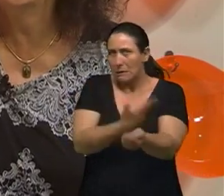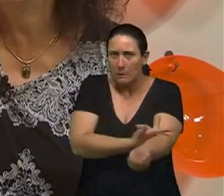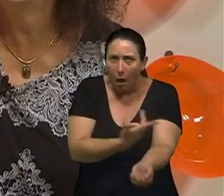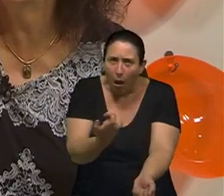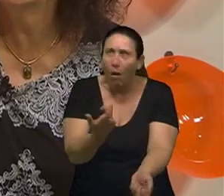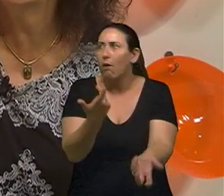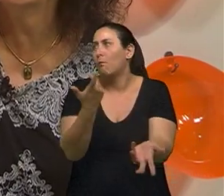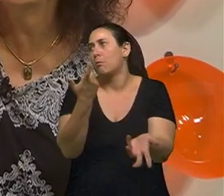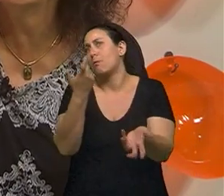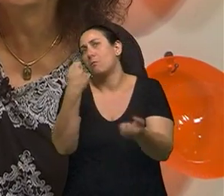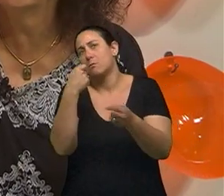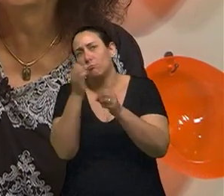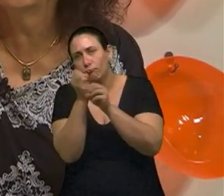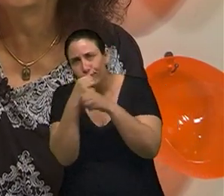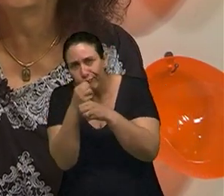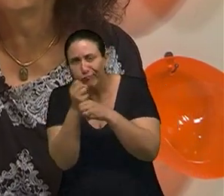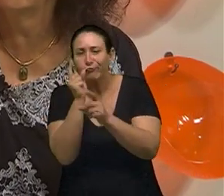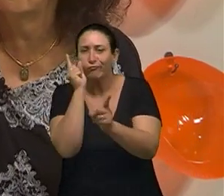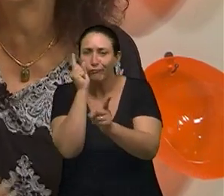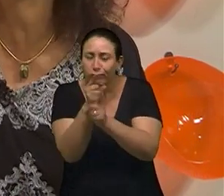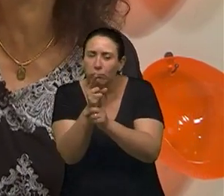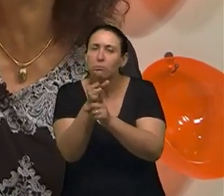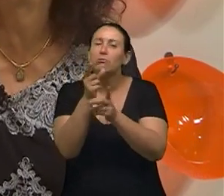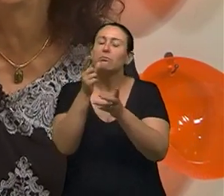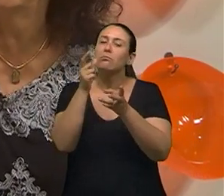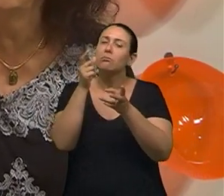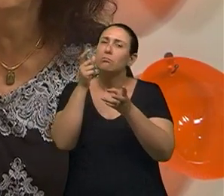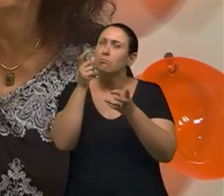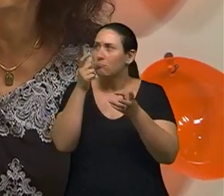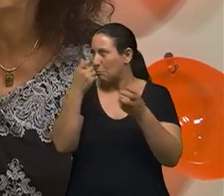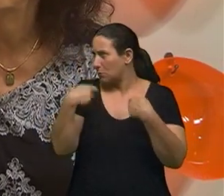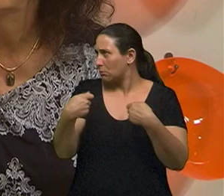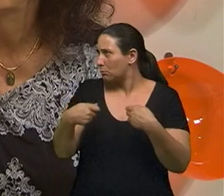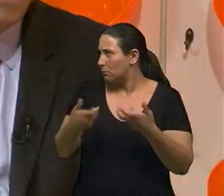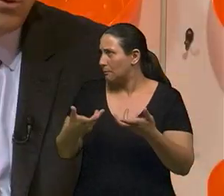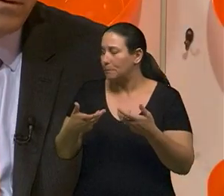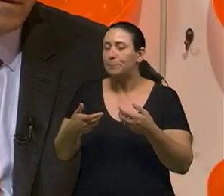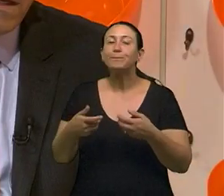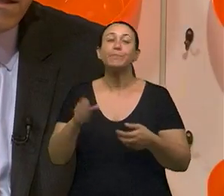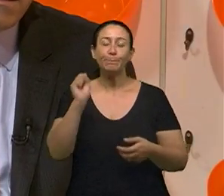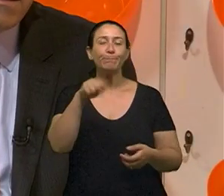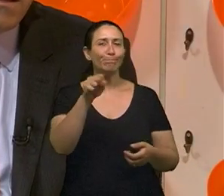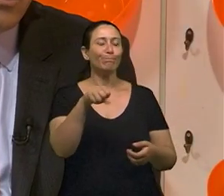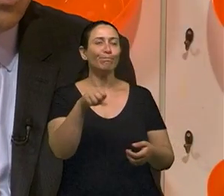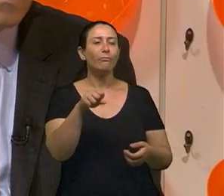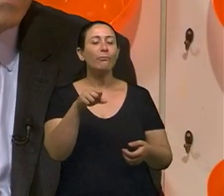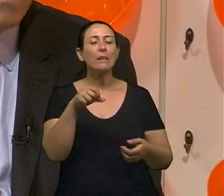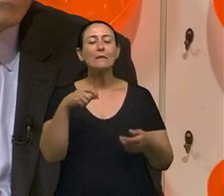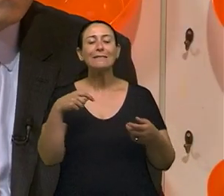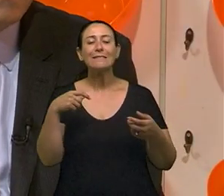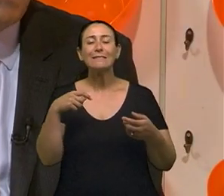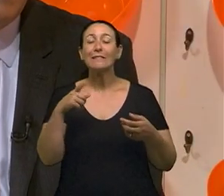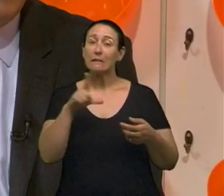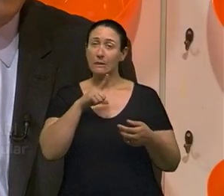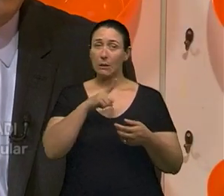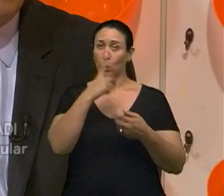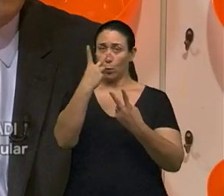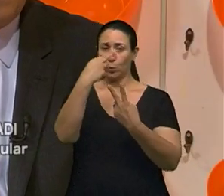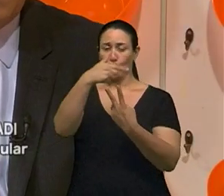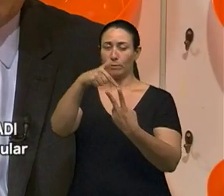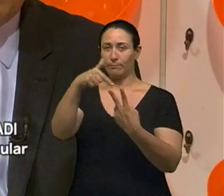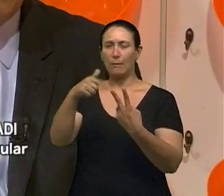mais específicos desse desse dessa dessa parte do meu organismo eh Sem dúvida Existem duas maneiras de